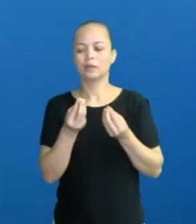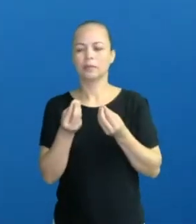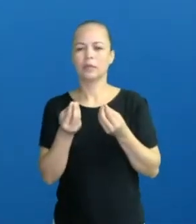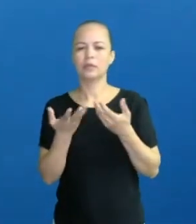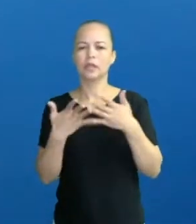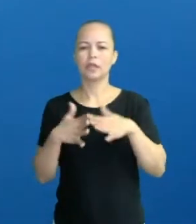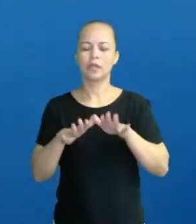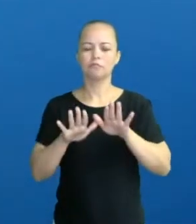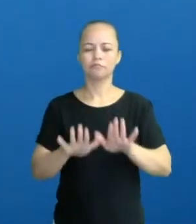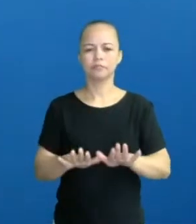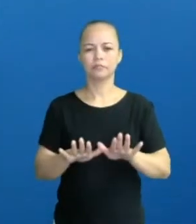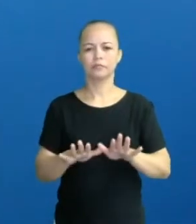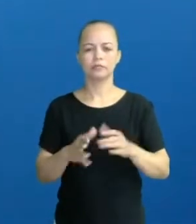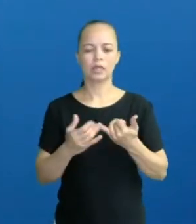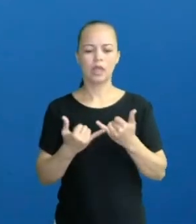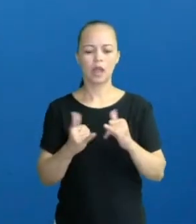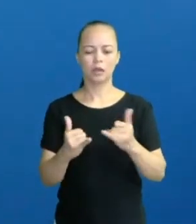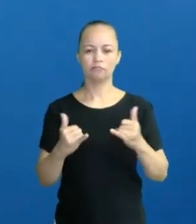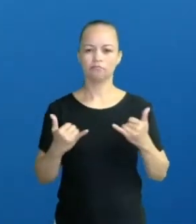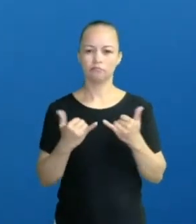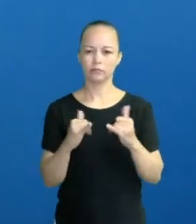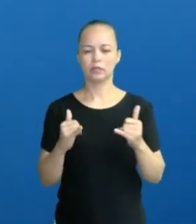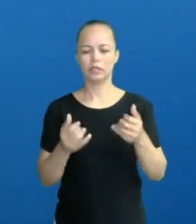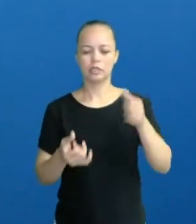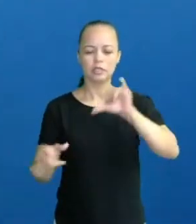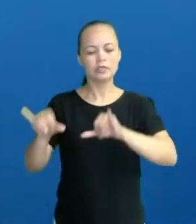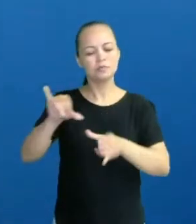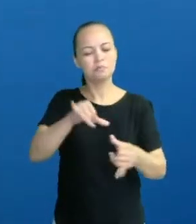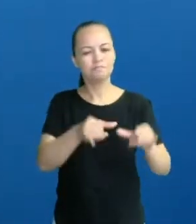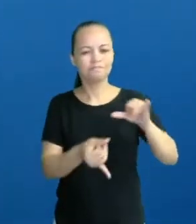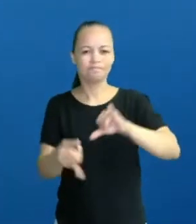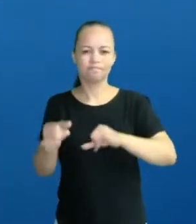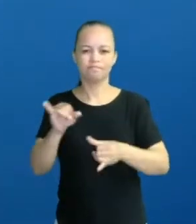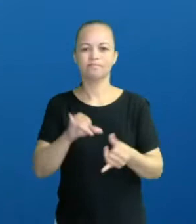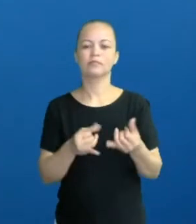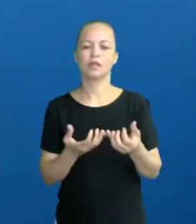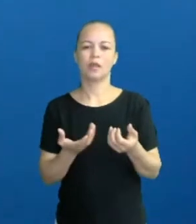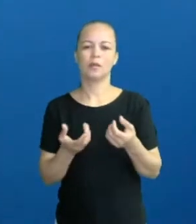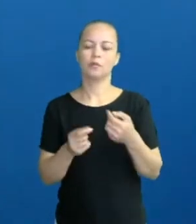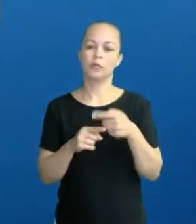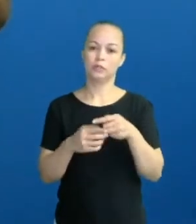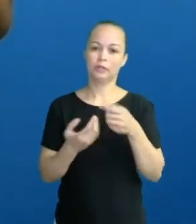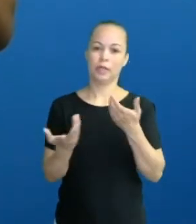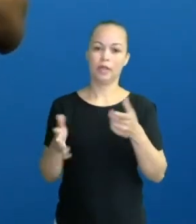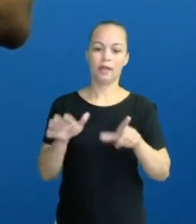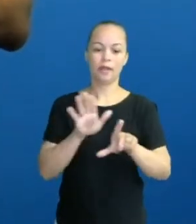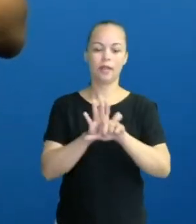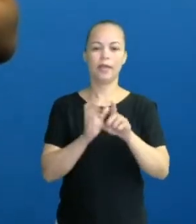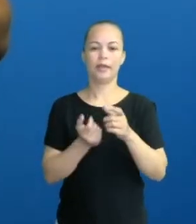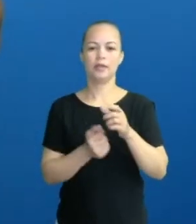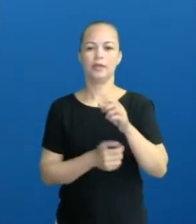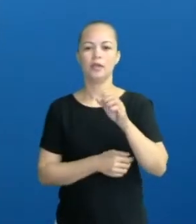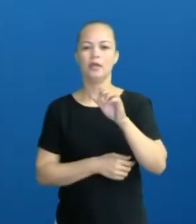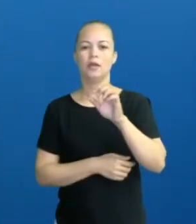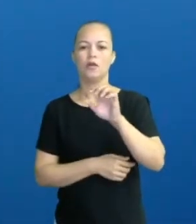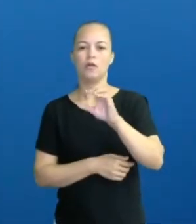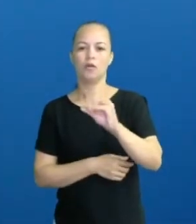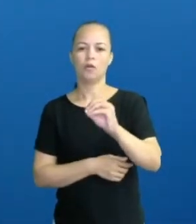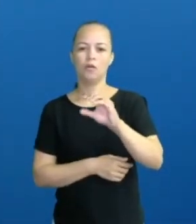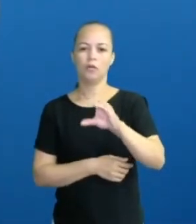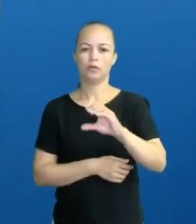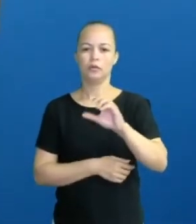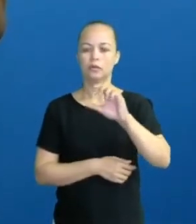estável, eletronicamente, estável quimicamente. Por isso existe a chamada lei do octeto. Por quê? Isso a gente vai falar, claro, em uma aula